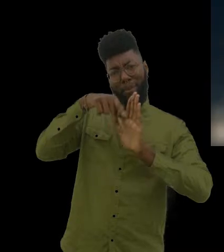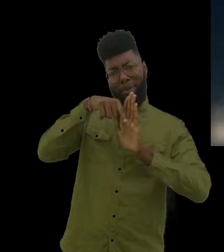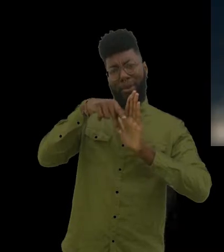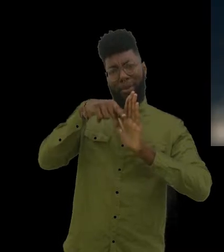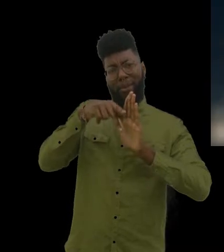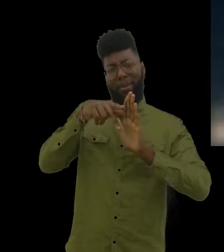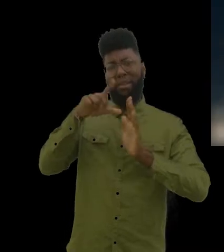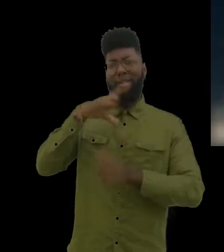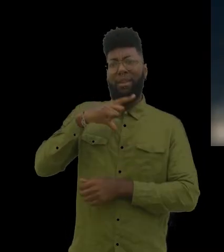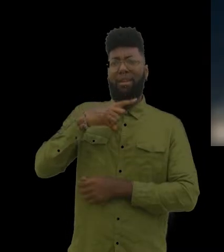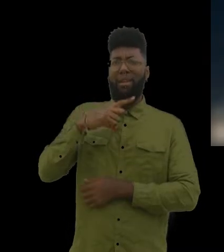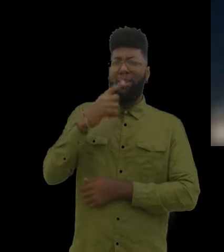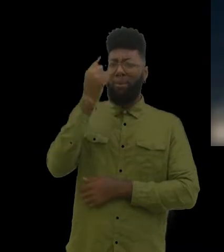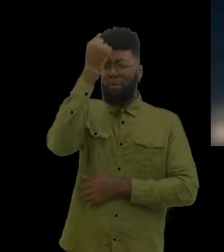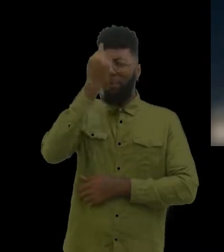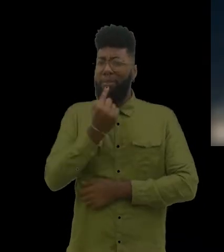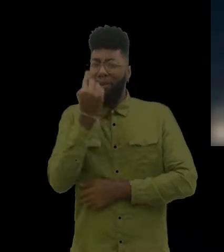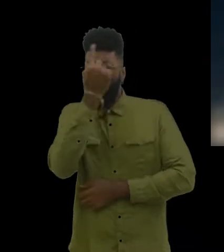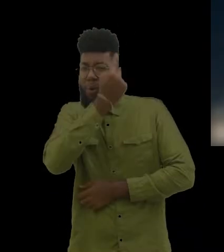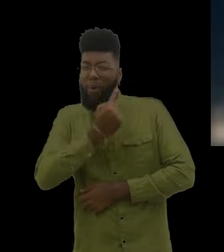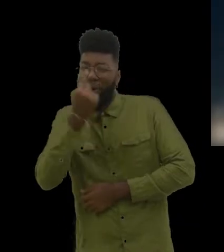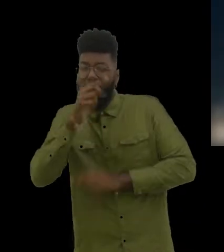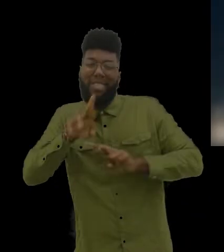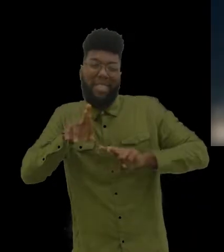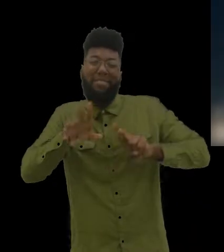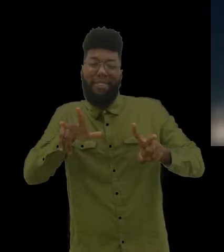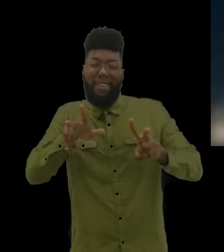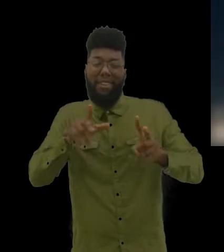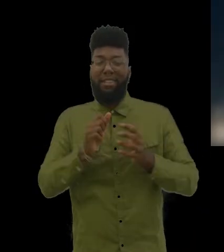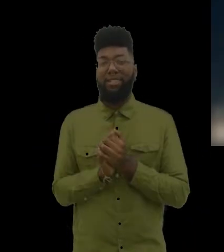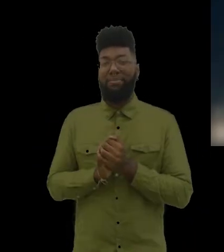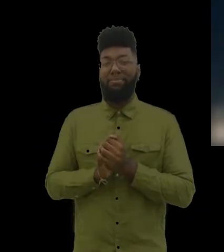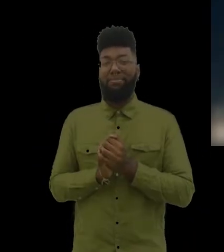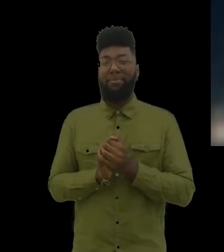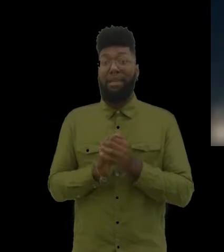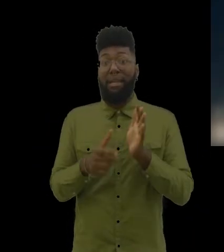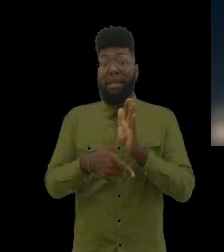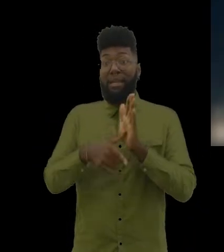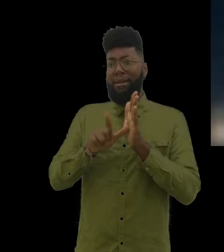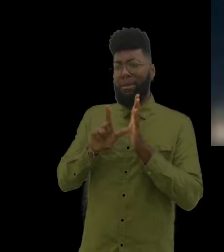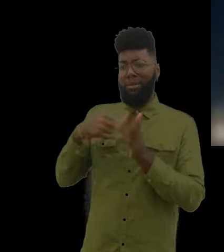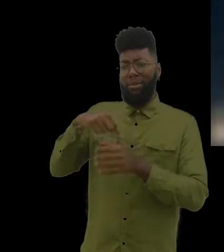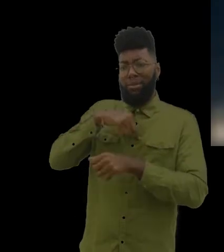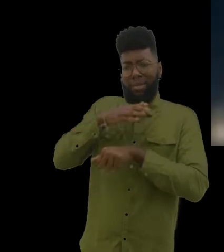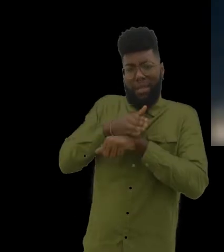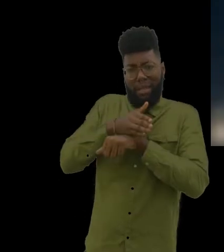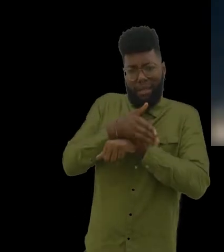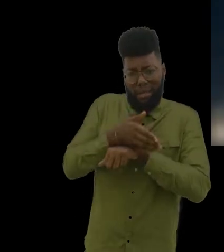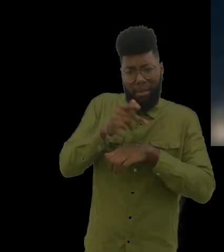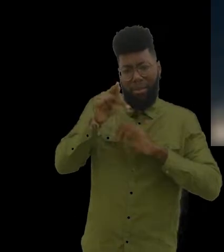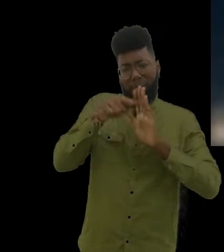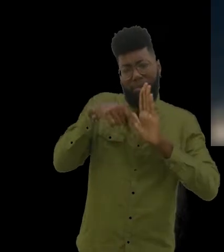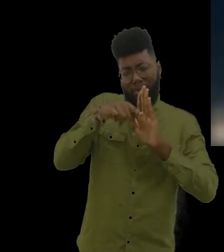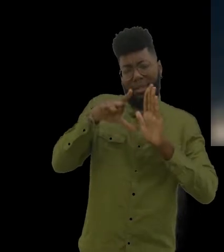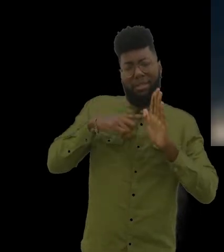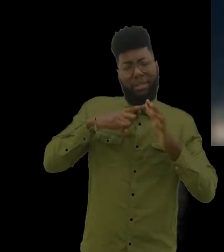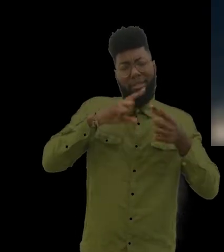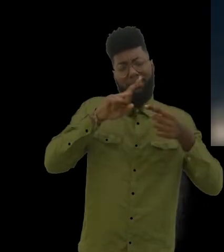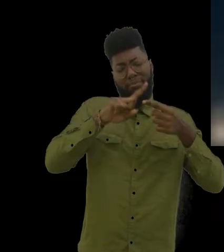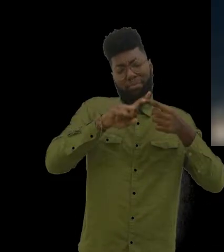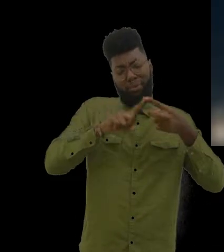uma carinha diferente, né? Quando nós entramos no projeto, ele tinha basicamente a professora Rosvitch, a professora